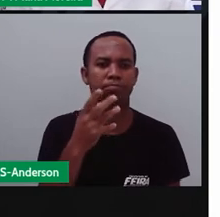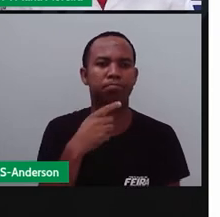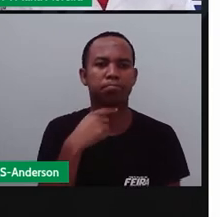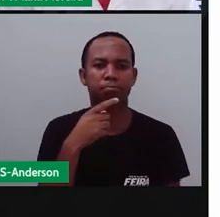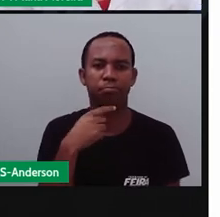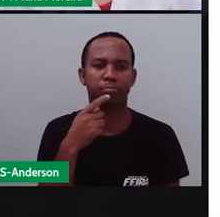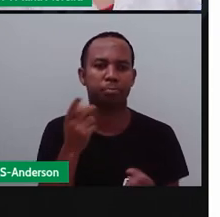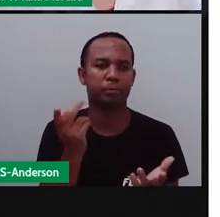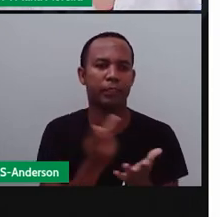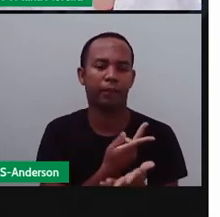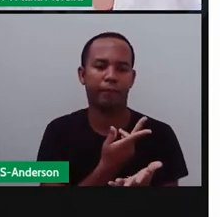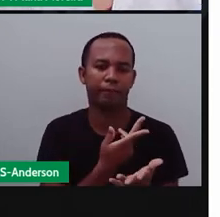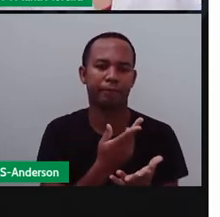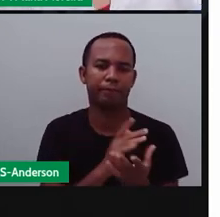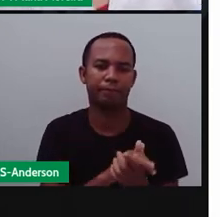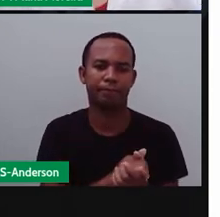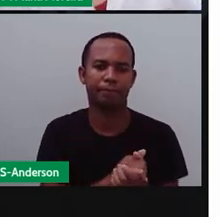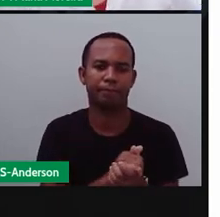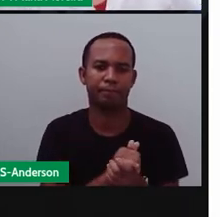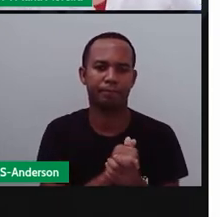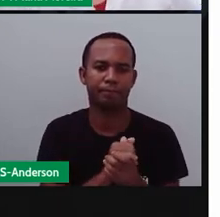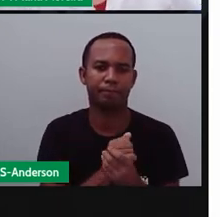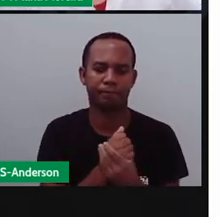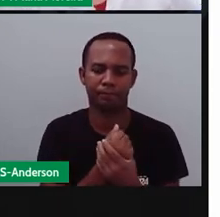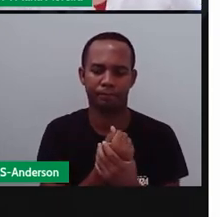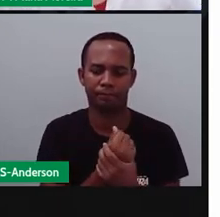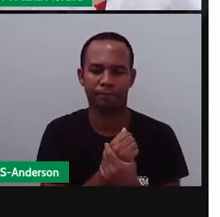quê? Errado. Não é isso?